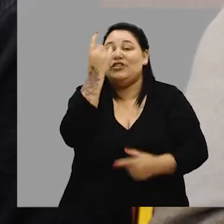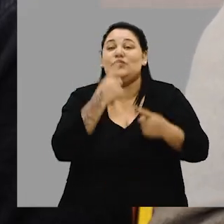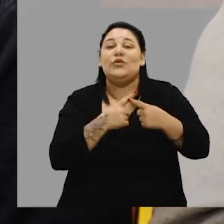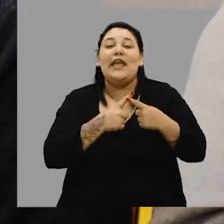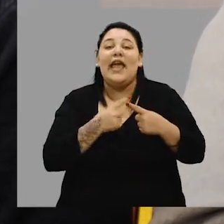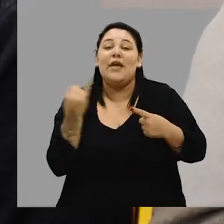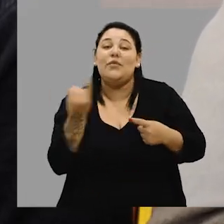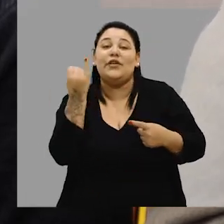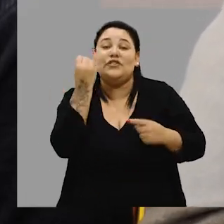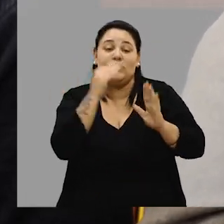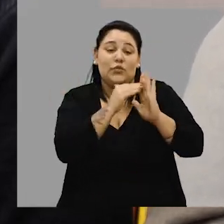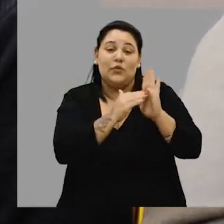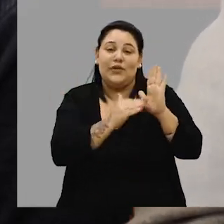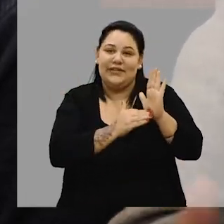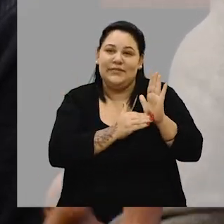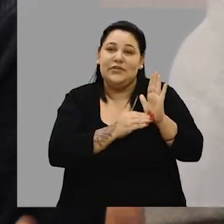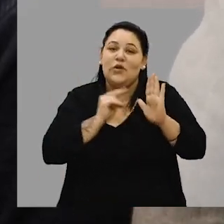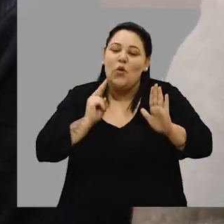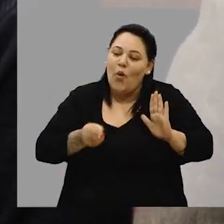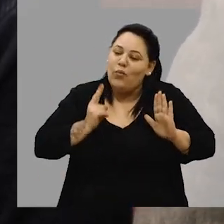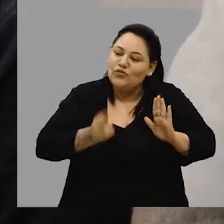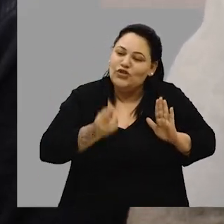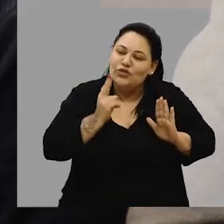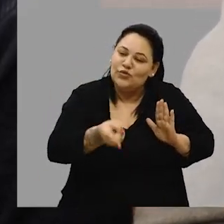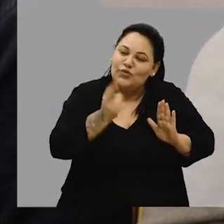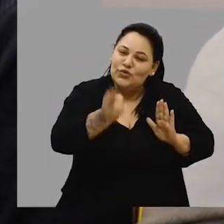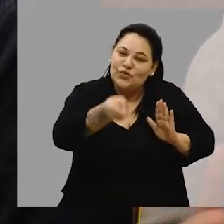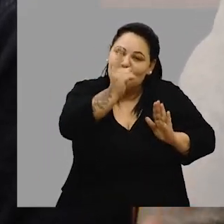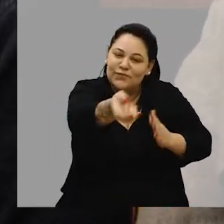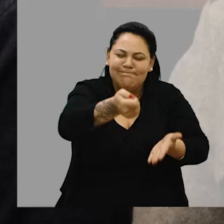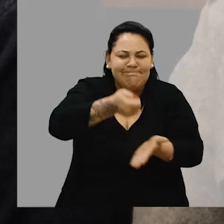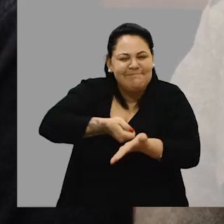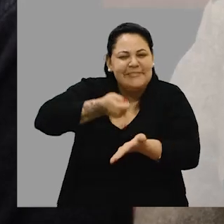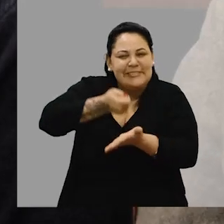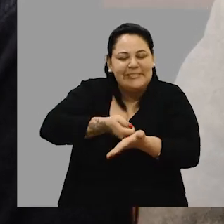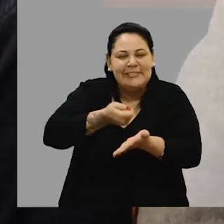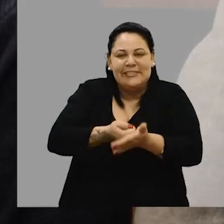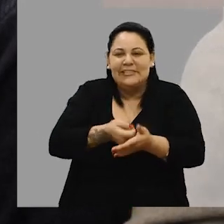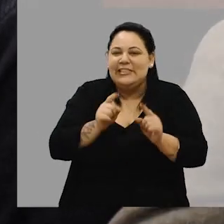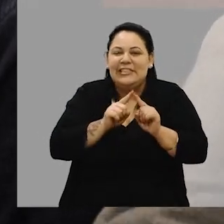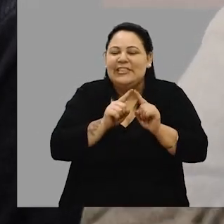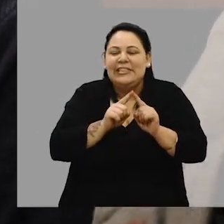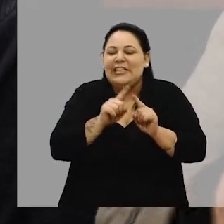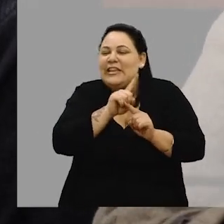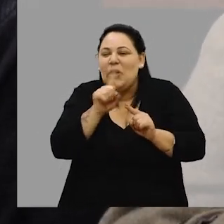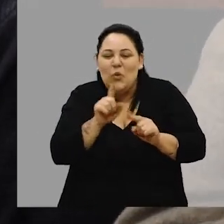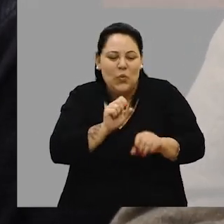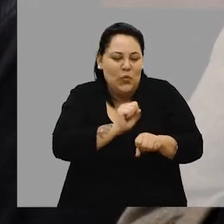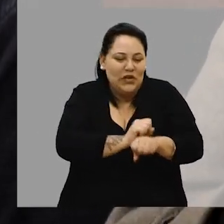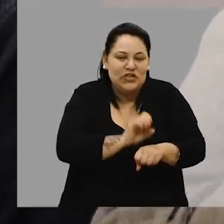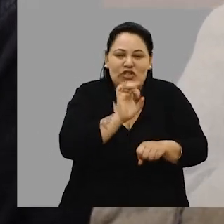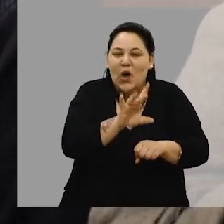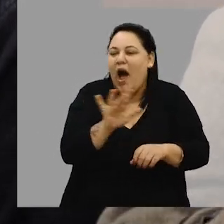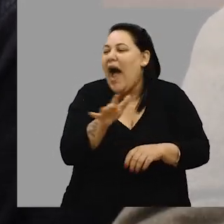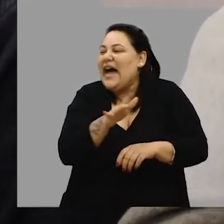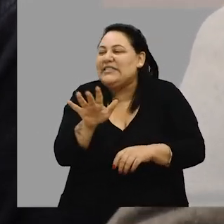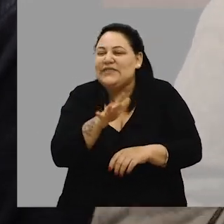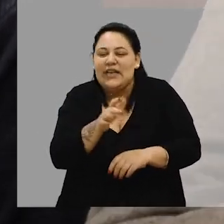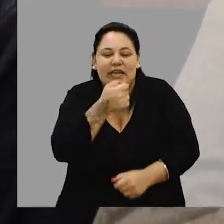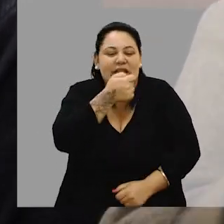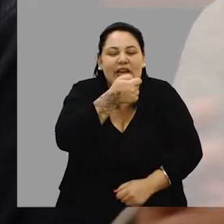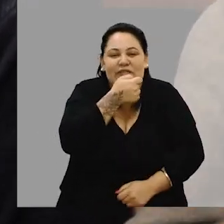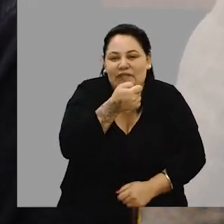também que programas sejam longevos, né? Que sejam persistentes, que não sejam só